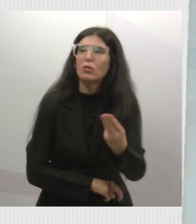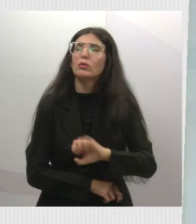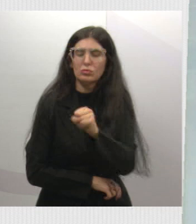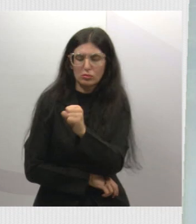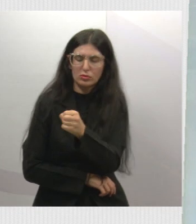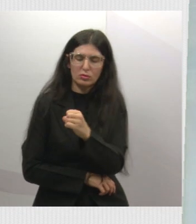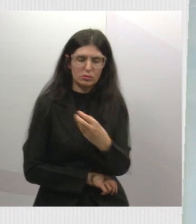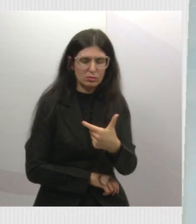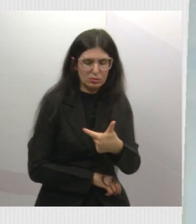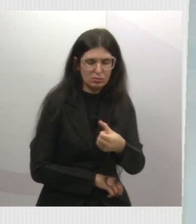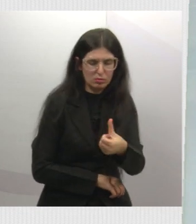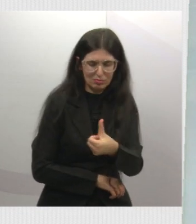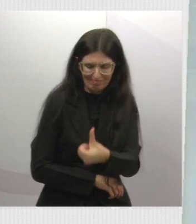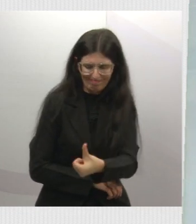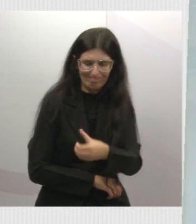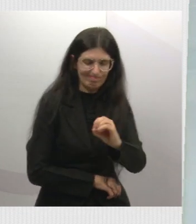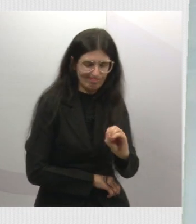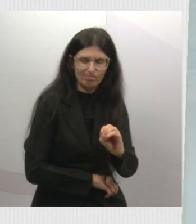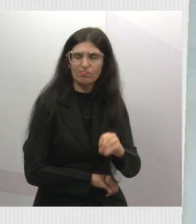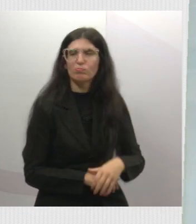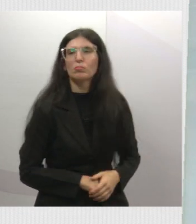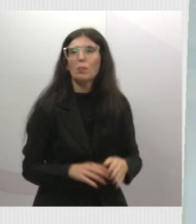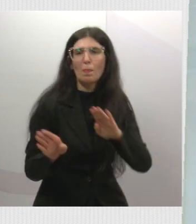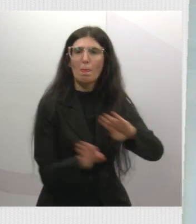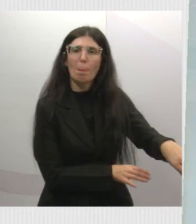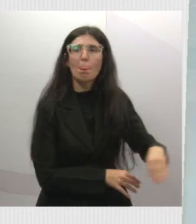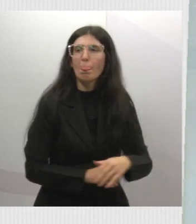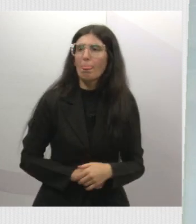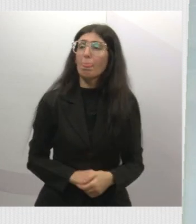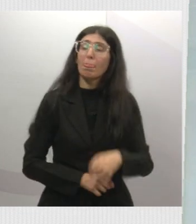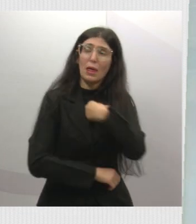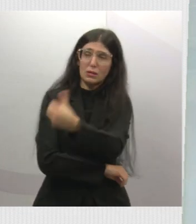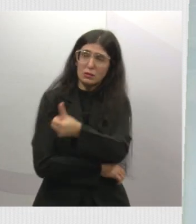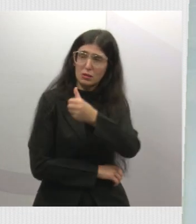25.860.000 e gastos liquidados até o primeiro quadrimestre,